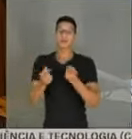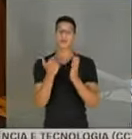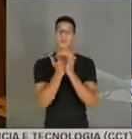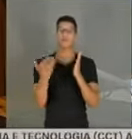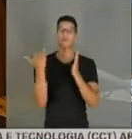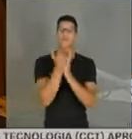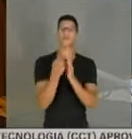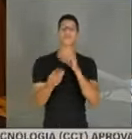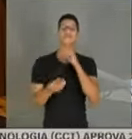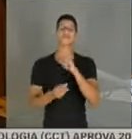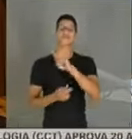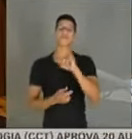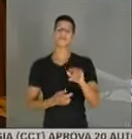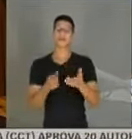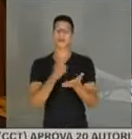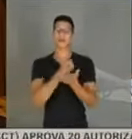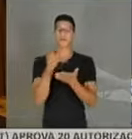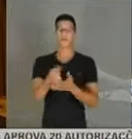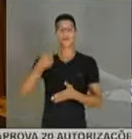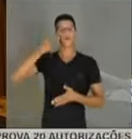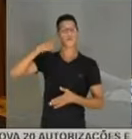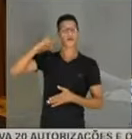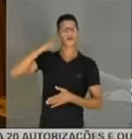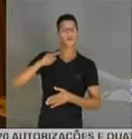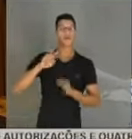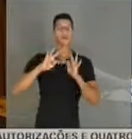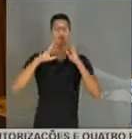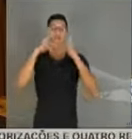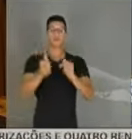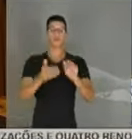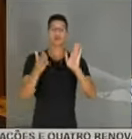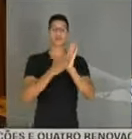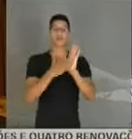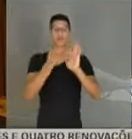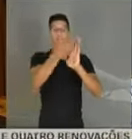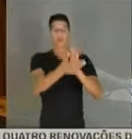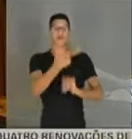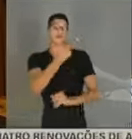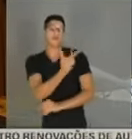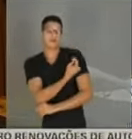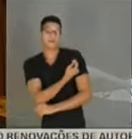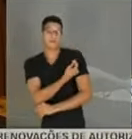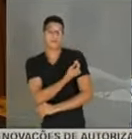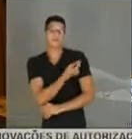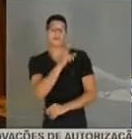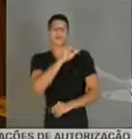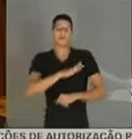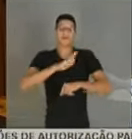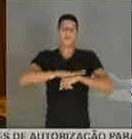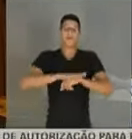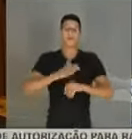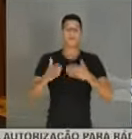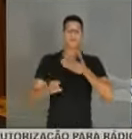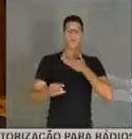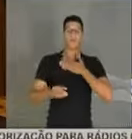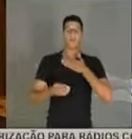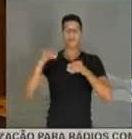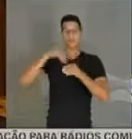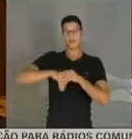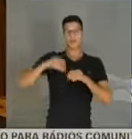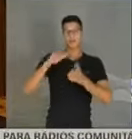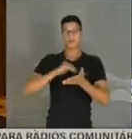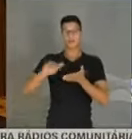aqui, ninguém vai negociar contrato fraudulento. Todas as tratativas das vacinas serão feitas por mim no âmbito